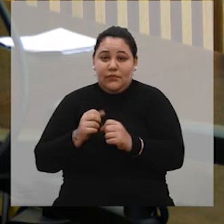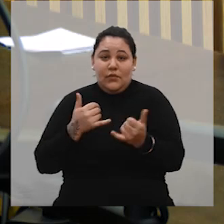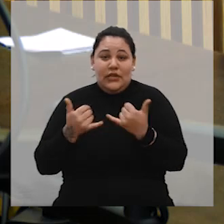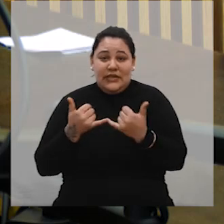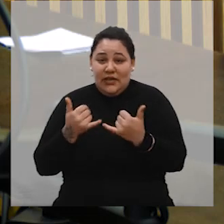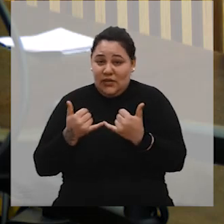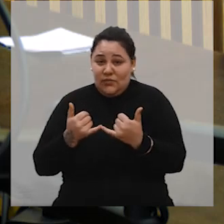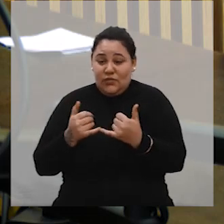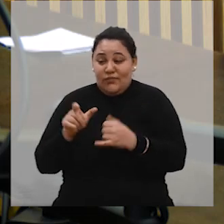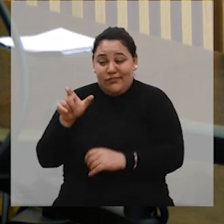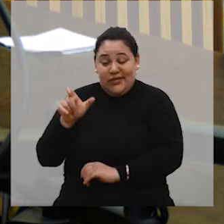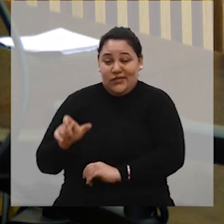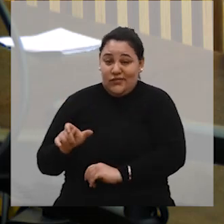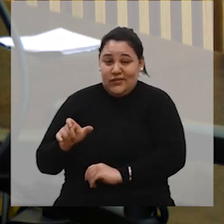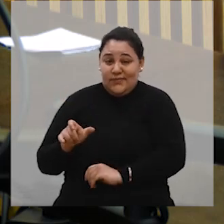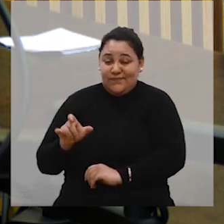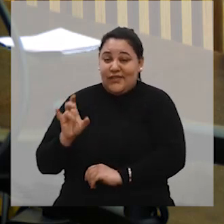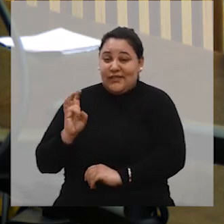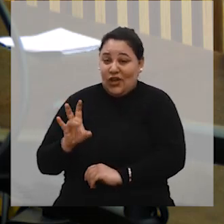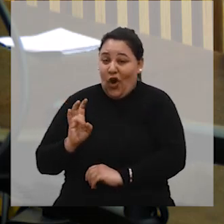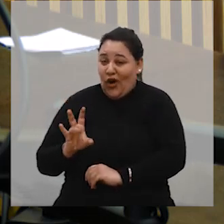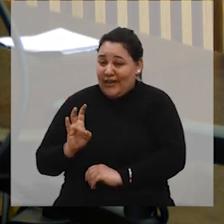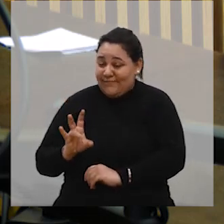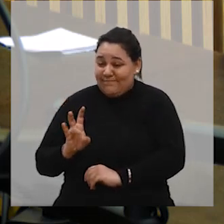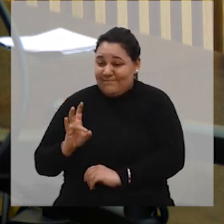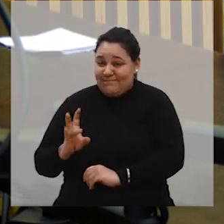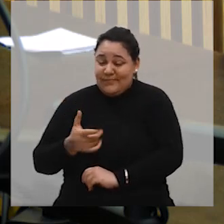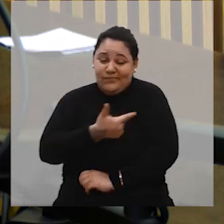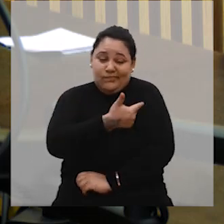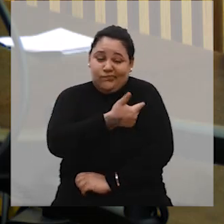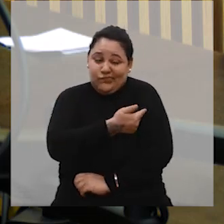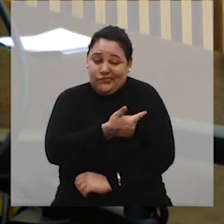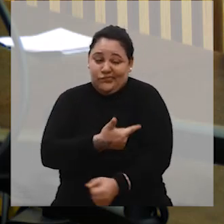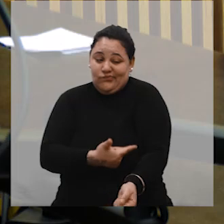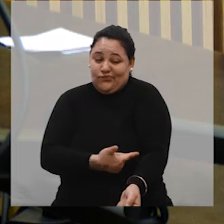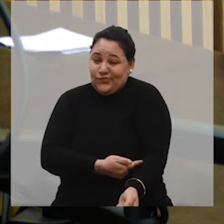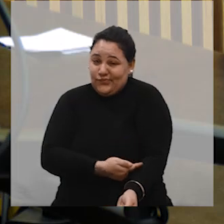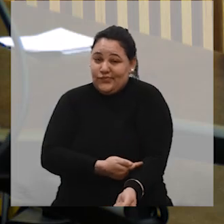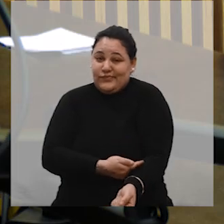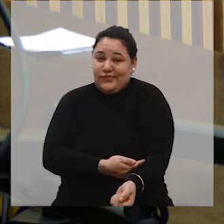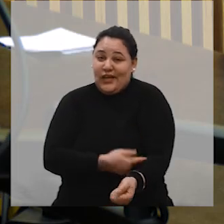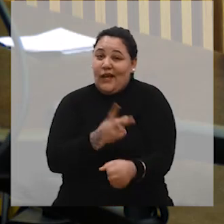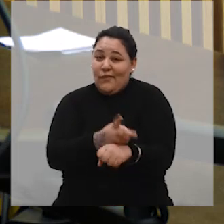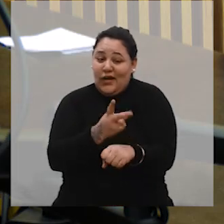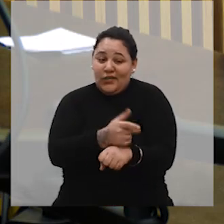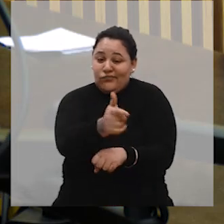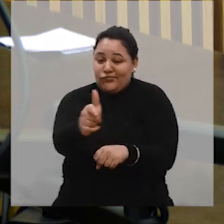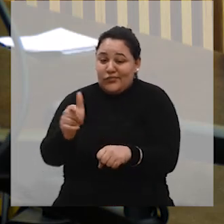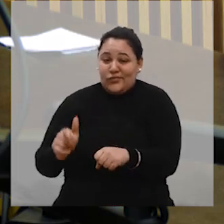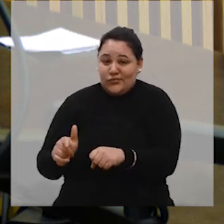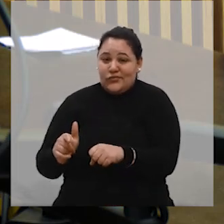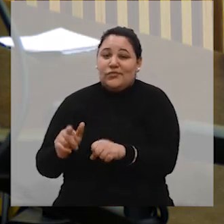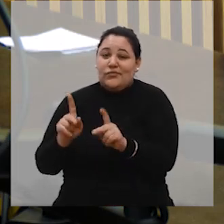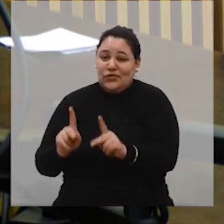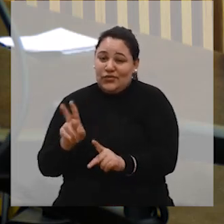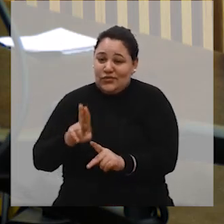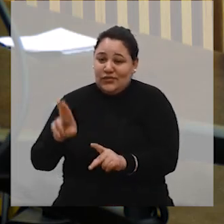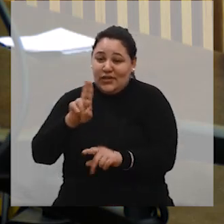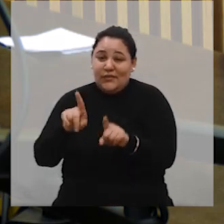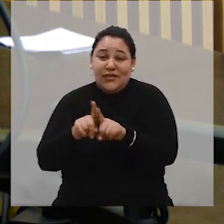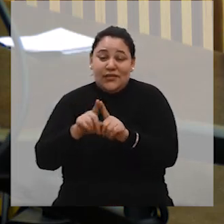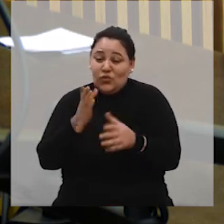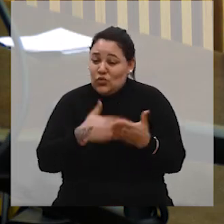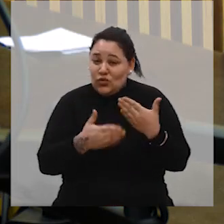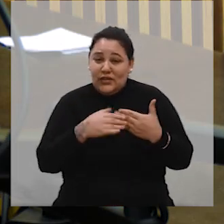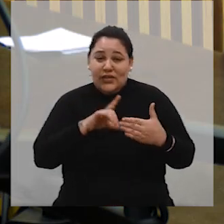que muitas vezes compartilham seringas, né? Então, tudo que for objeto que tenha contato com secreção e sangue, a gente tem que ter de